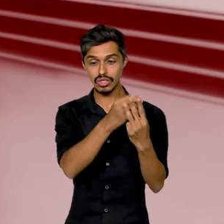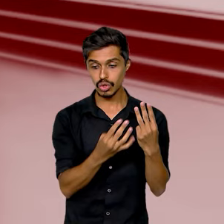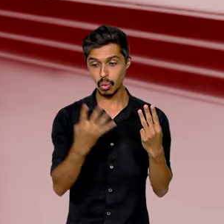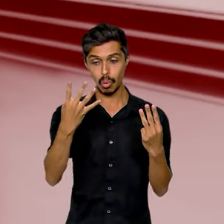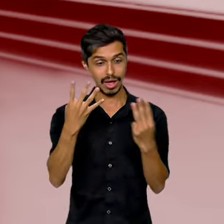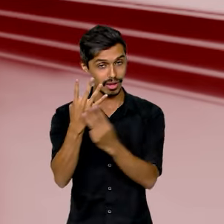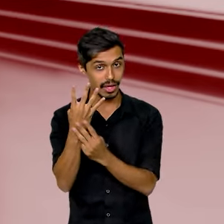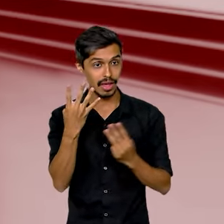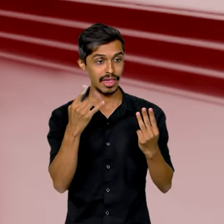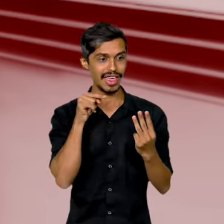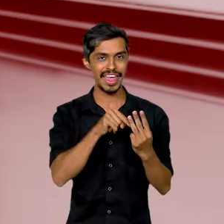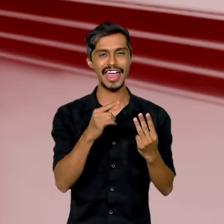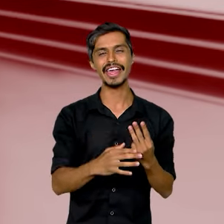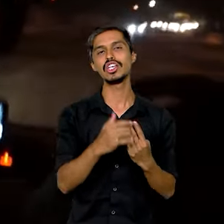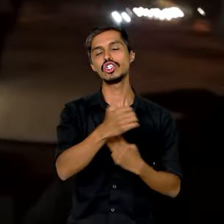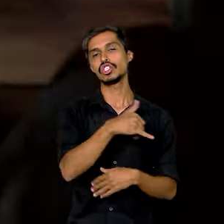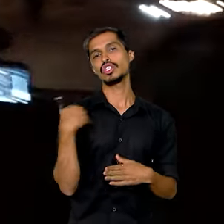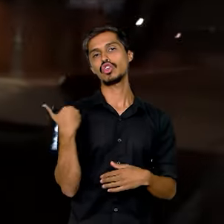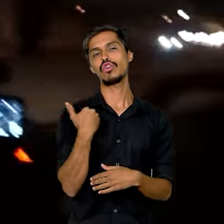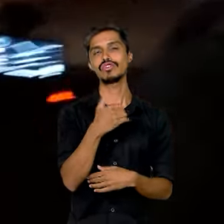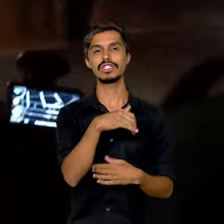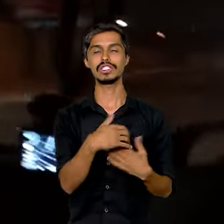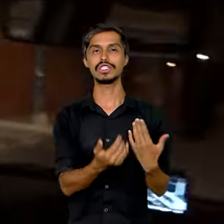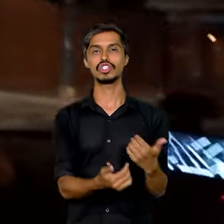entre 18 e 29 anos.